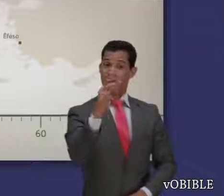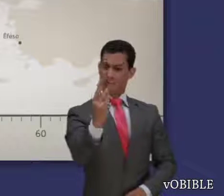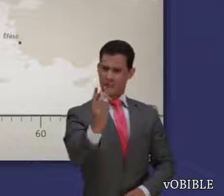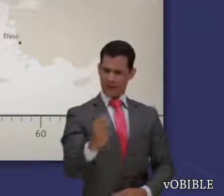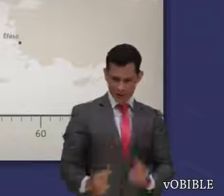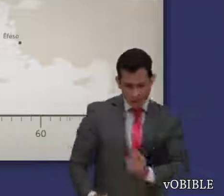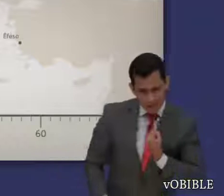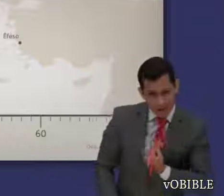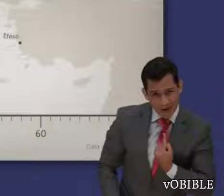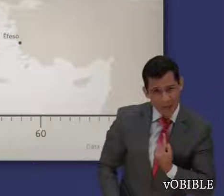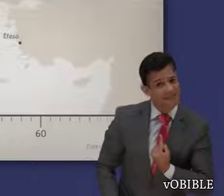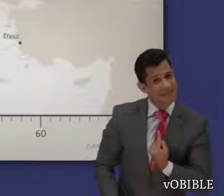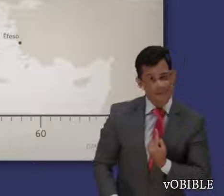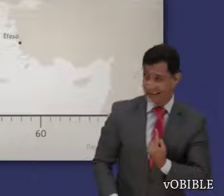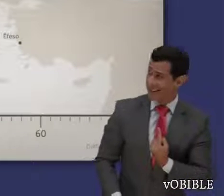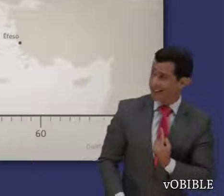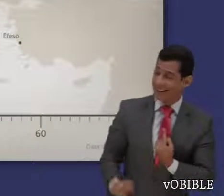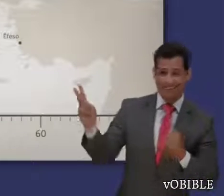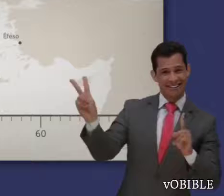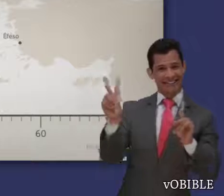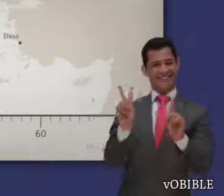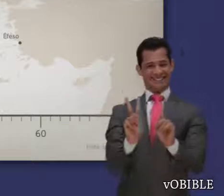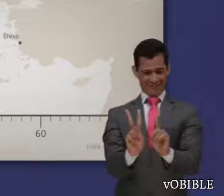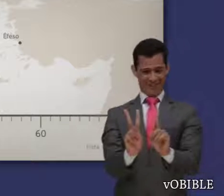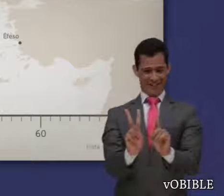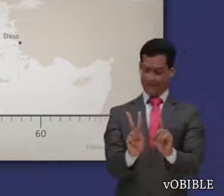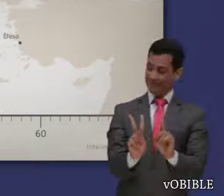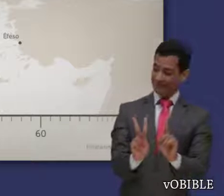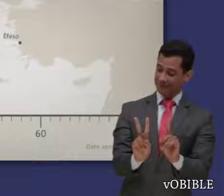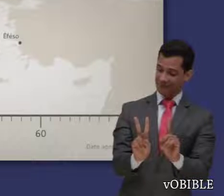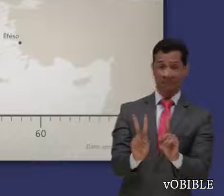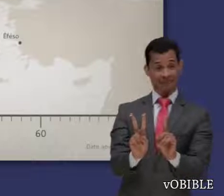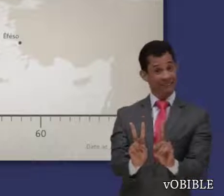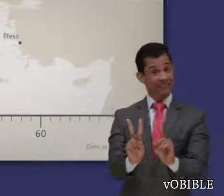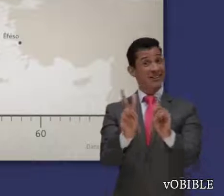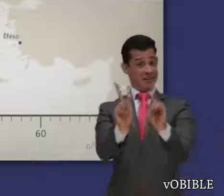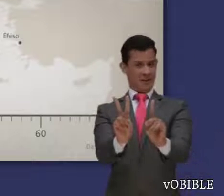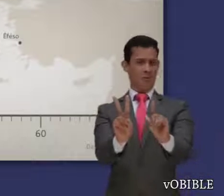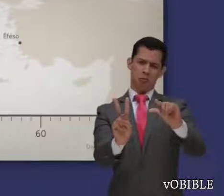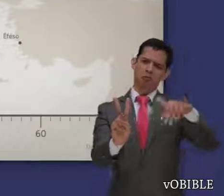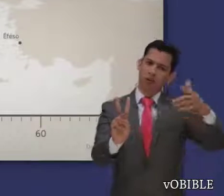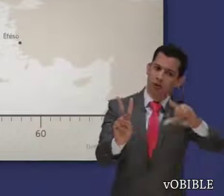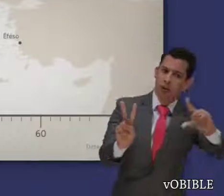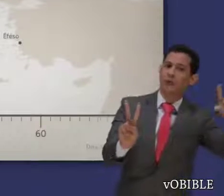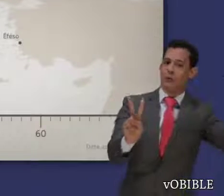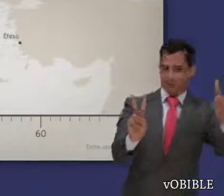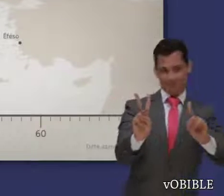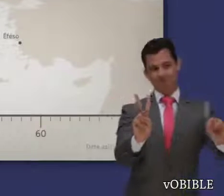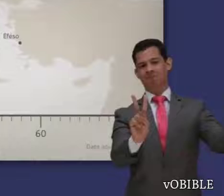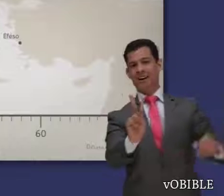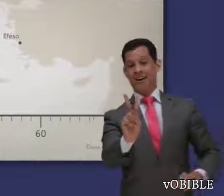depois de Cristo. Ele estava junto com Áquila e Priscila. Paulo ficou pouco tempo em Éfeso, mas Áquila e